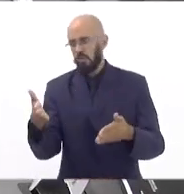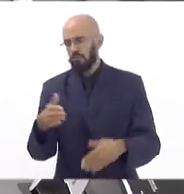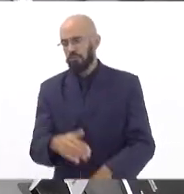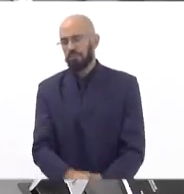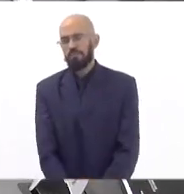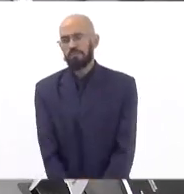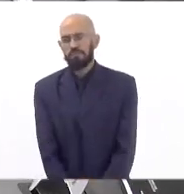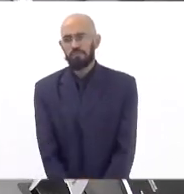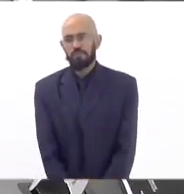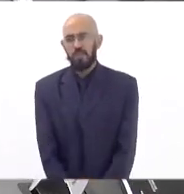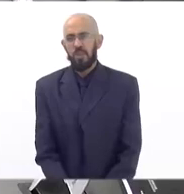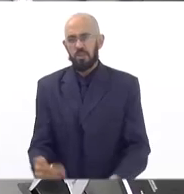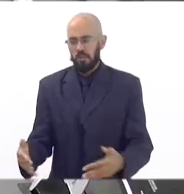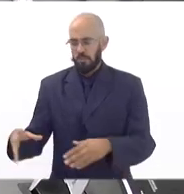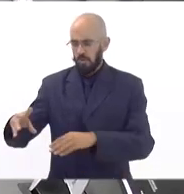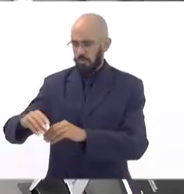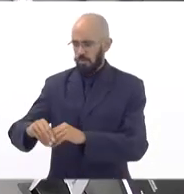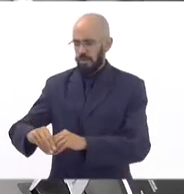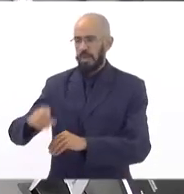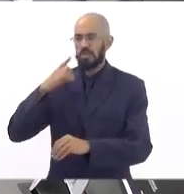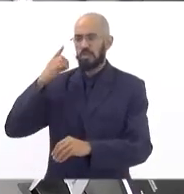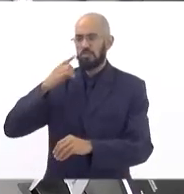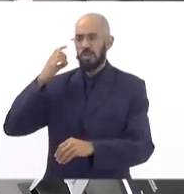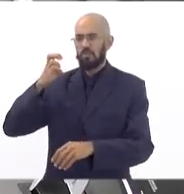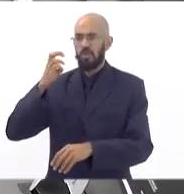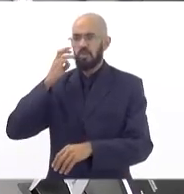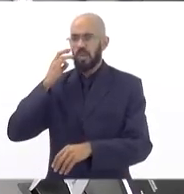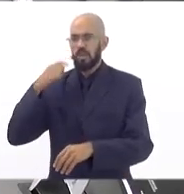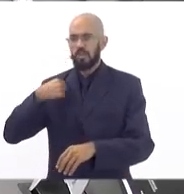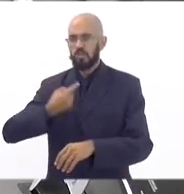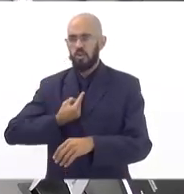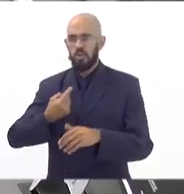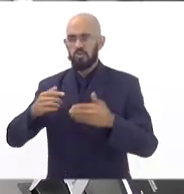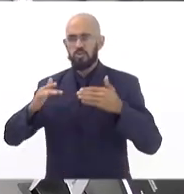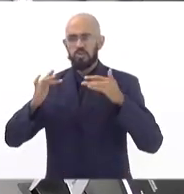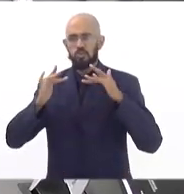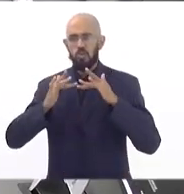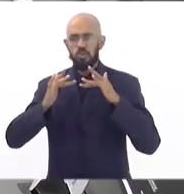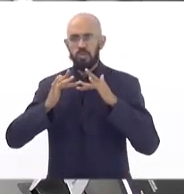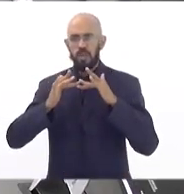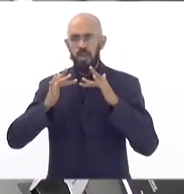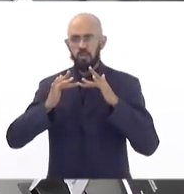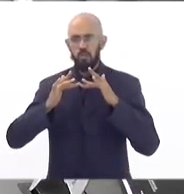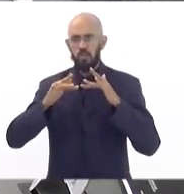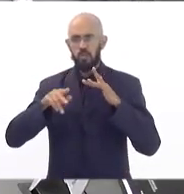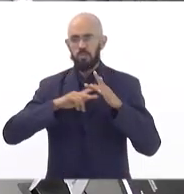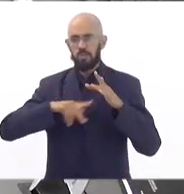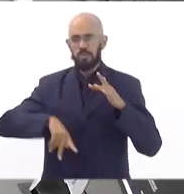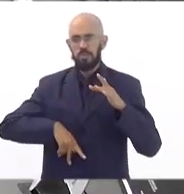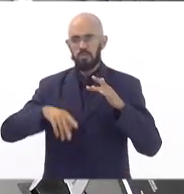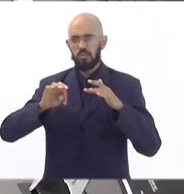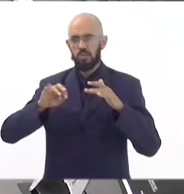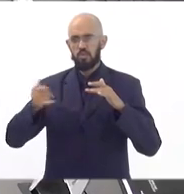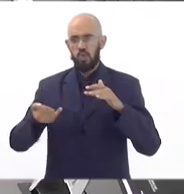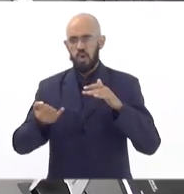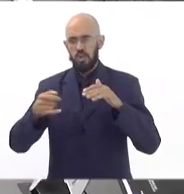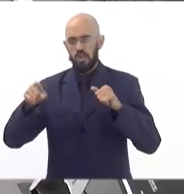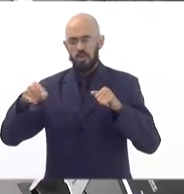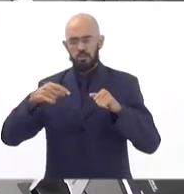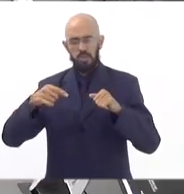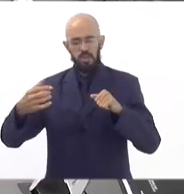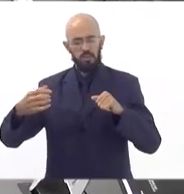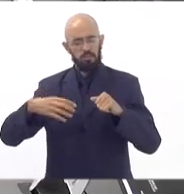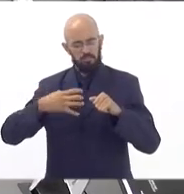não é só pra complementar deputada waldeck e a nossa exames de contato com a presidência do TJ e temos até uma para